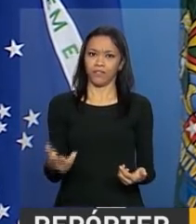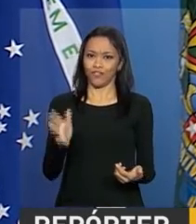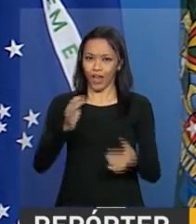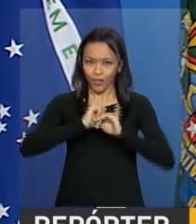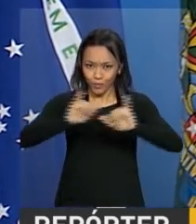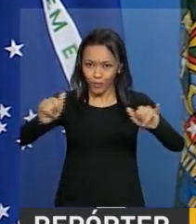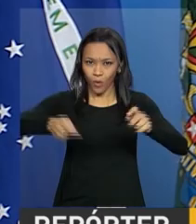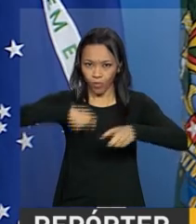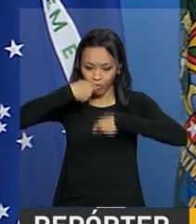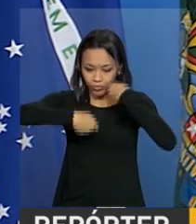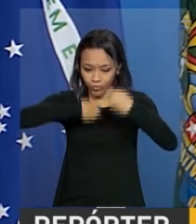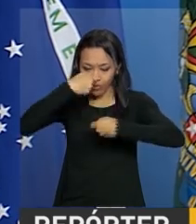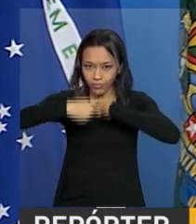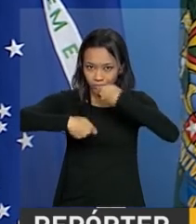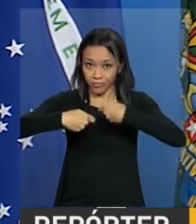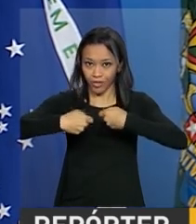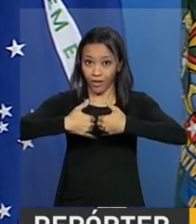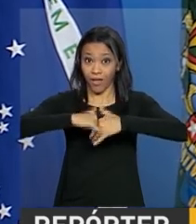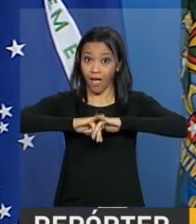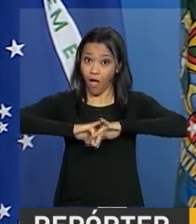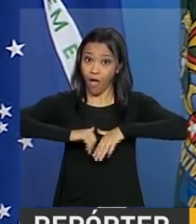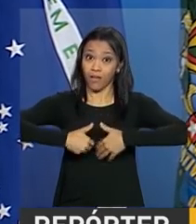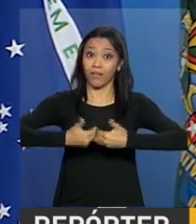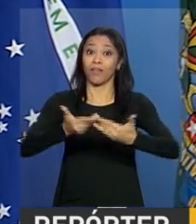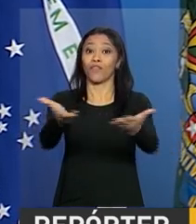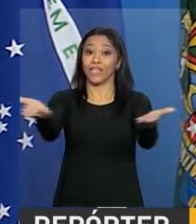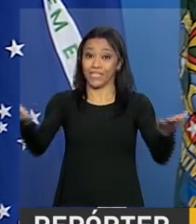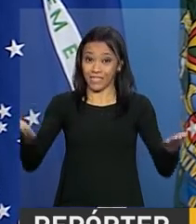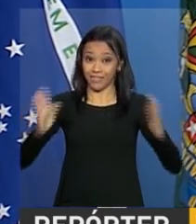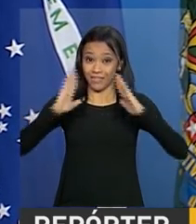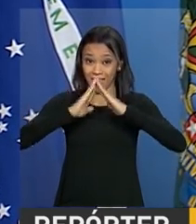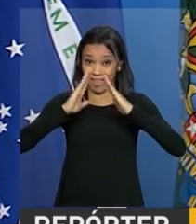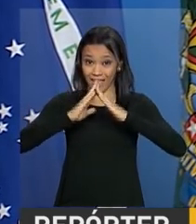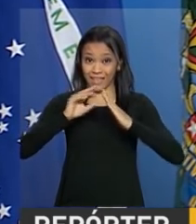né que que ele está oferecendo lá no Jaburu